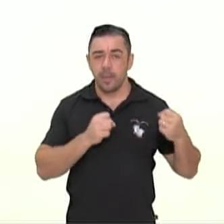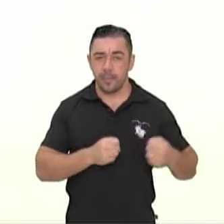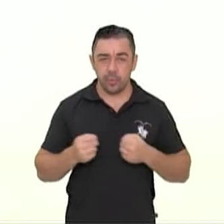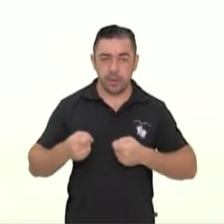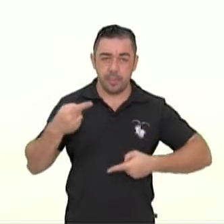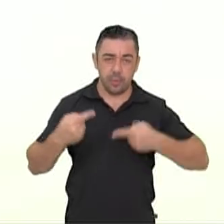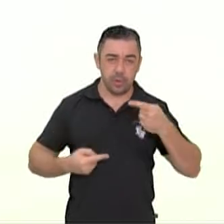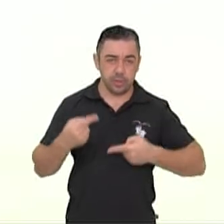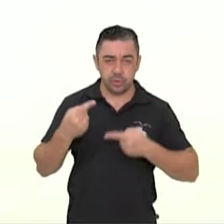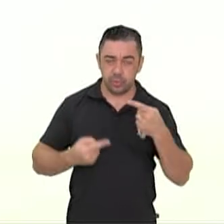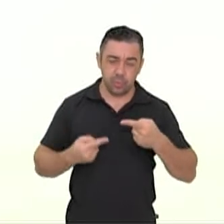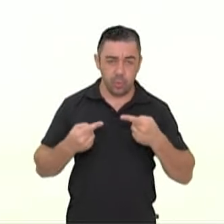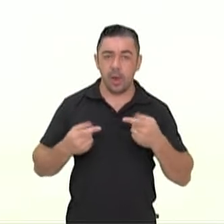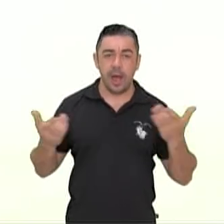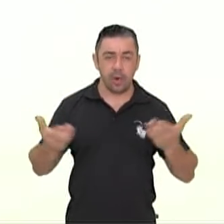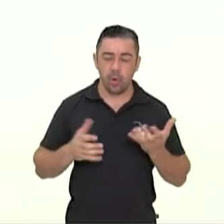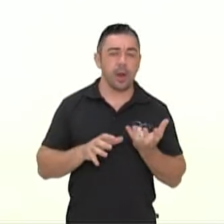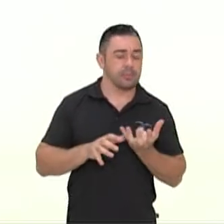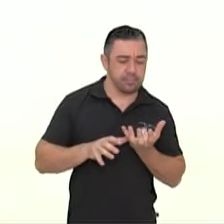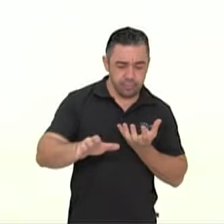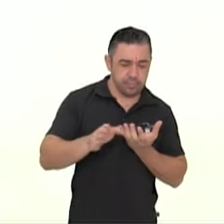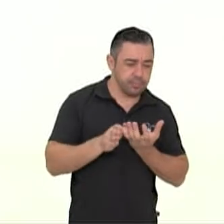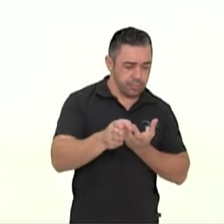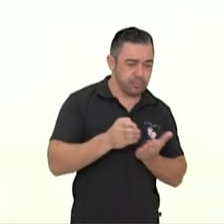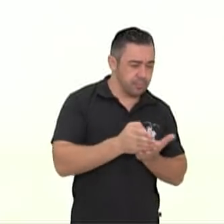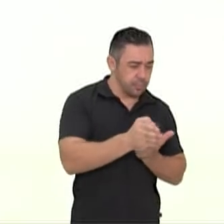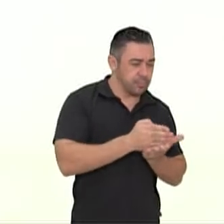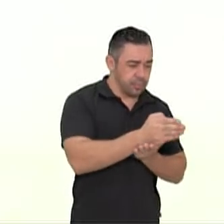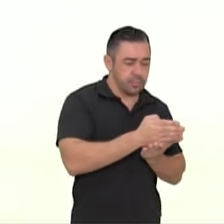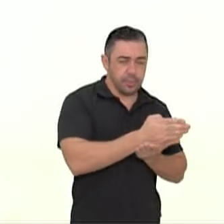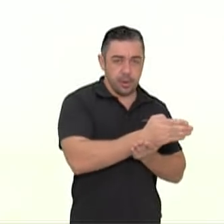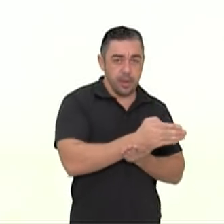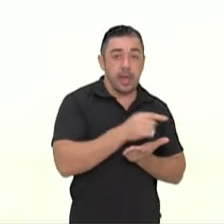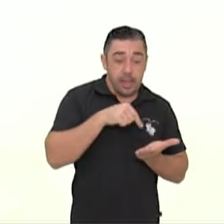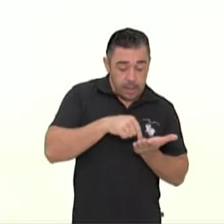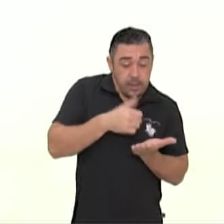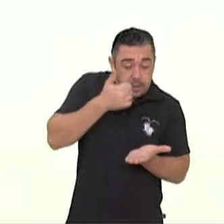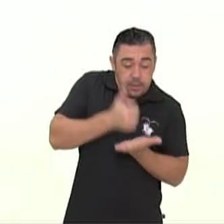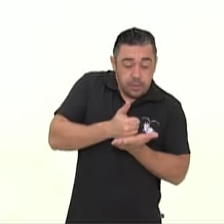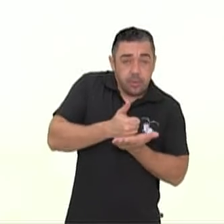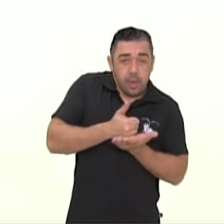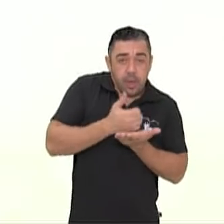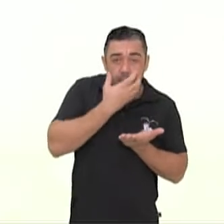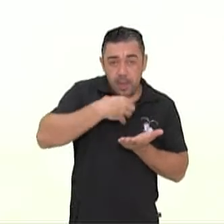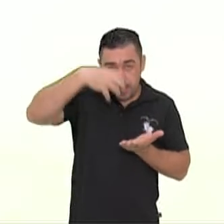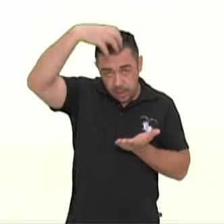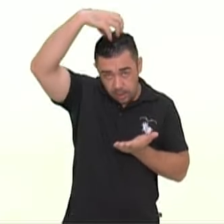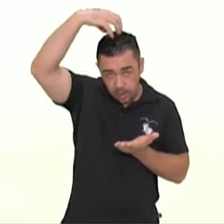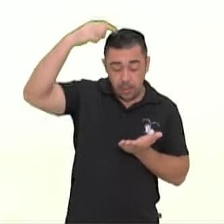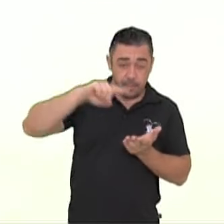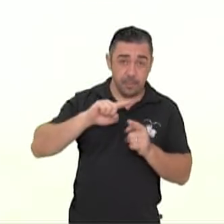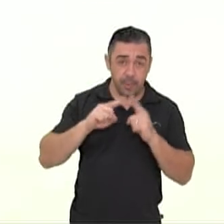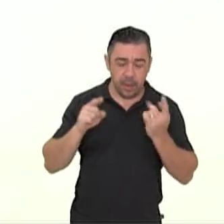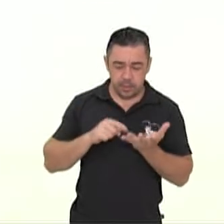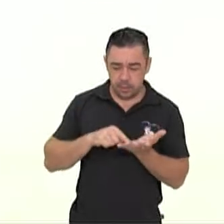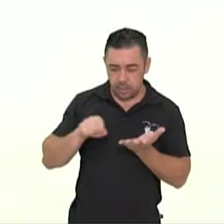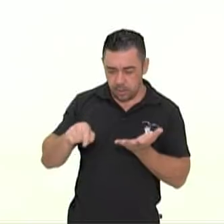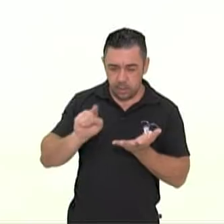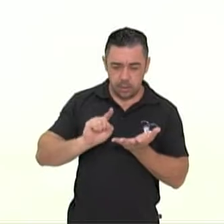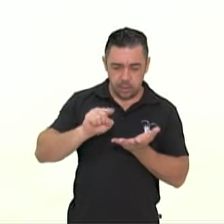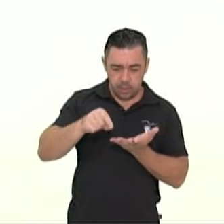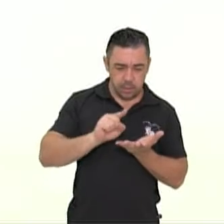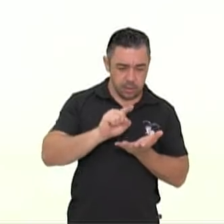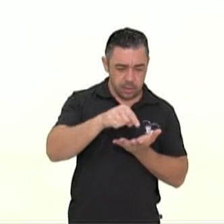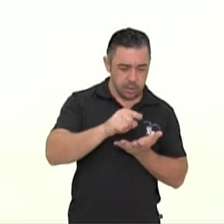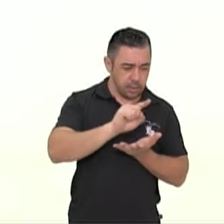político está totalmente descentralizado. O rei, professor? Sim, tem o rei em tal lugar, tem o rei que era de uma outra região,